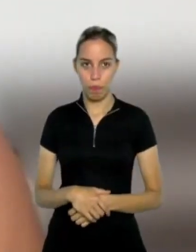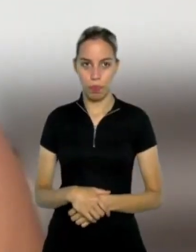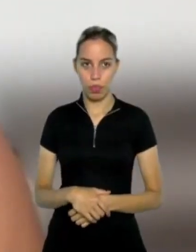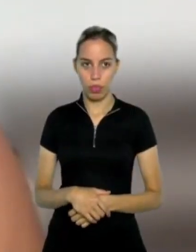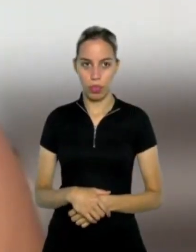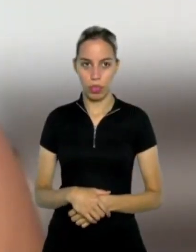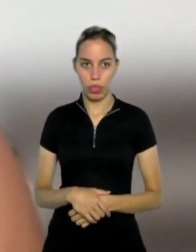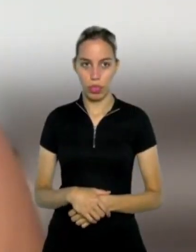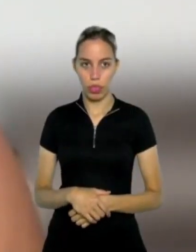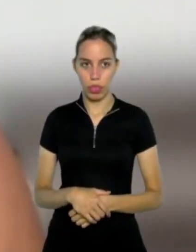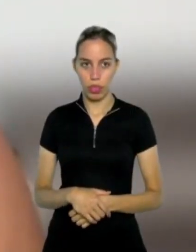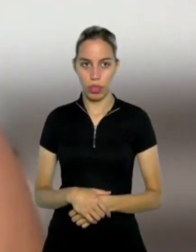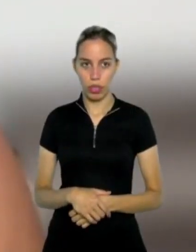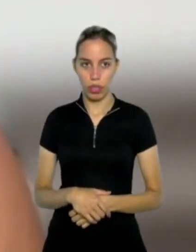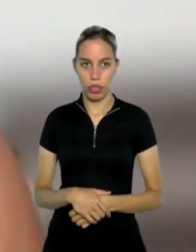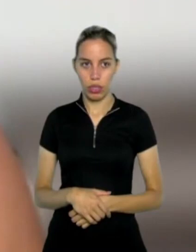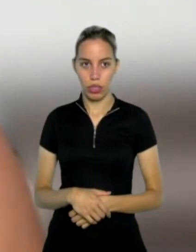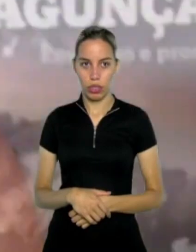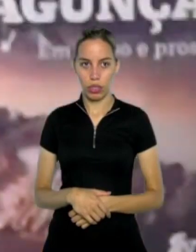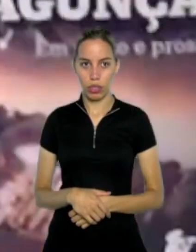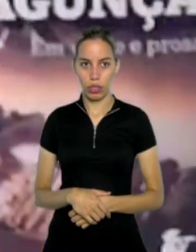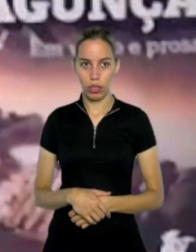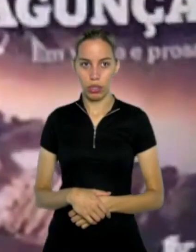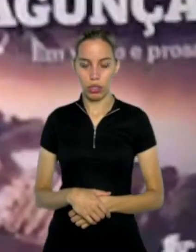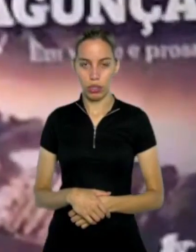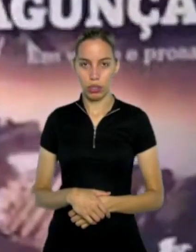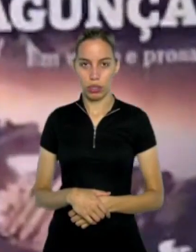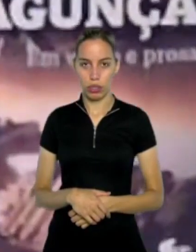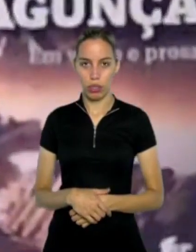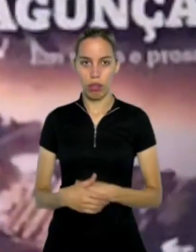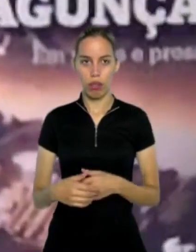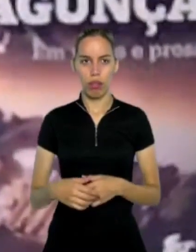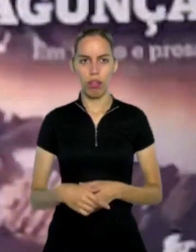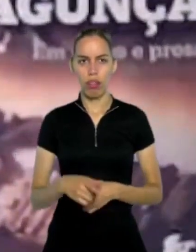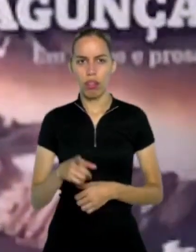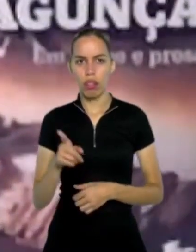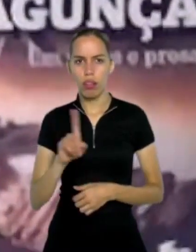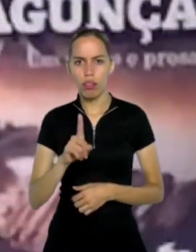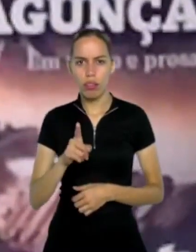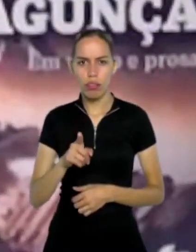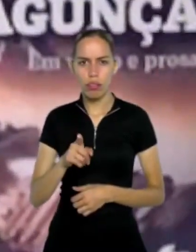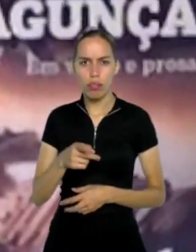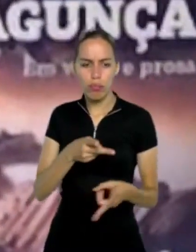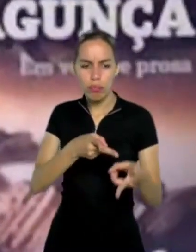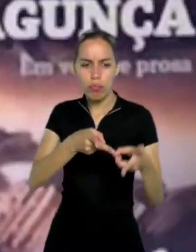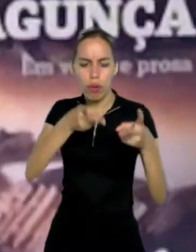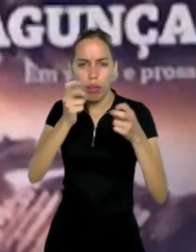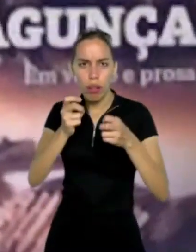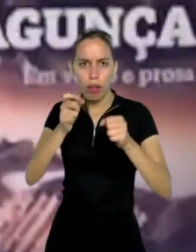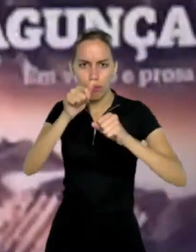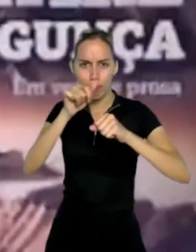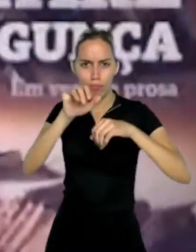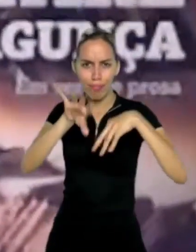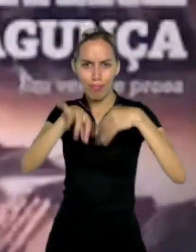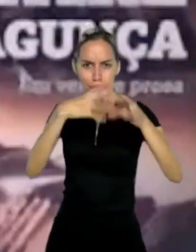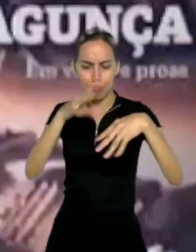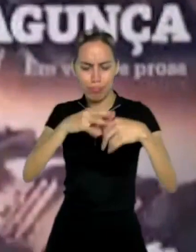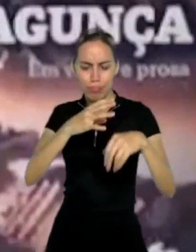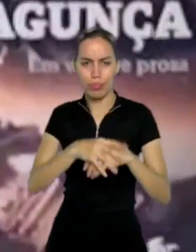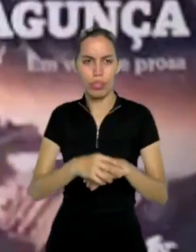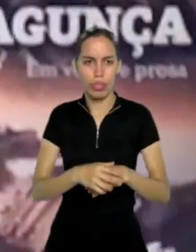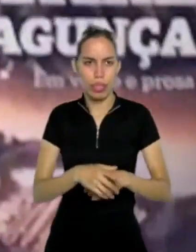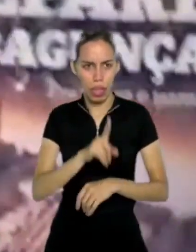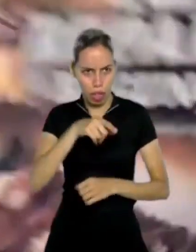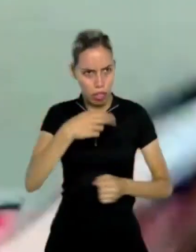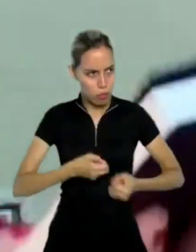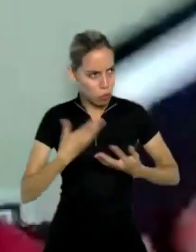Aí. Acho que está apagando a câmera. Ah, ótimo. Não repare Não repare a bagunça. a bagunça. É de poesia